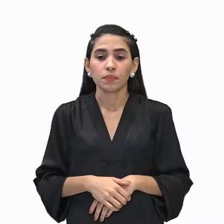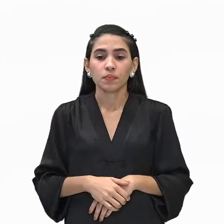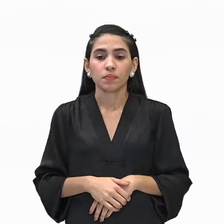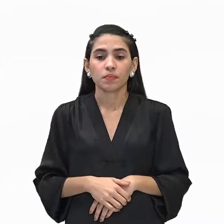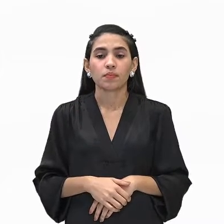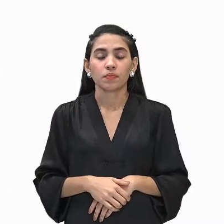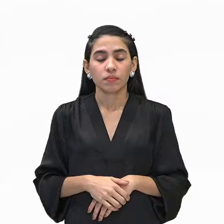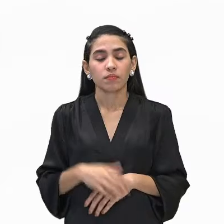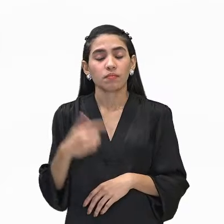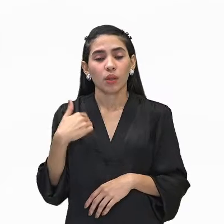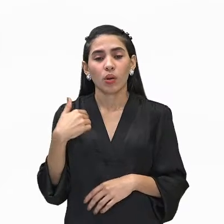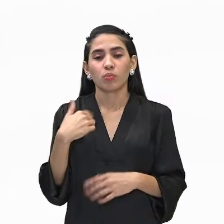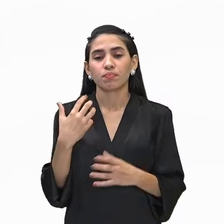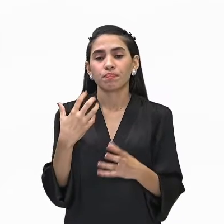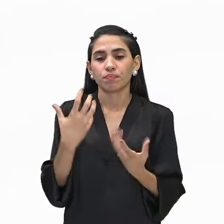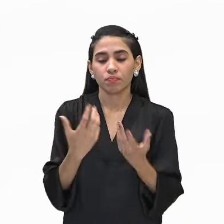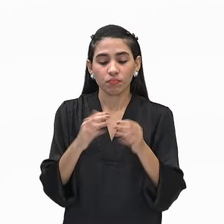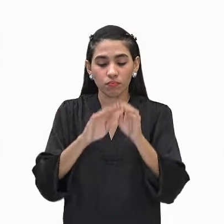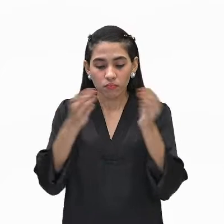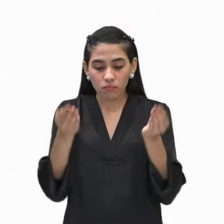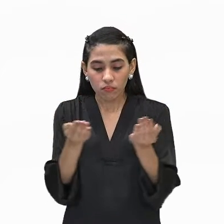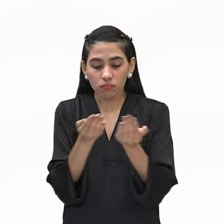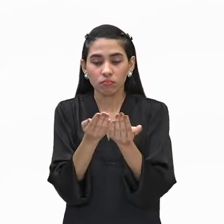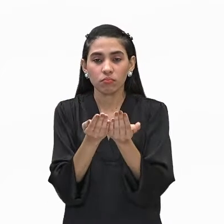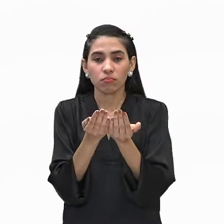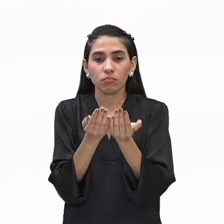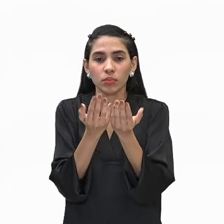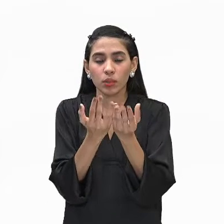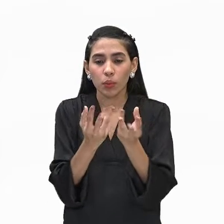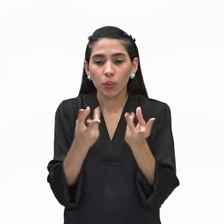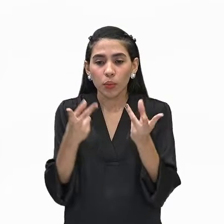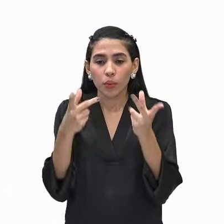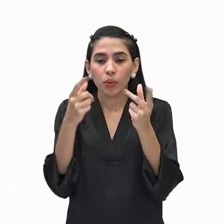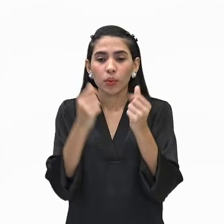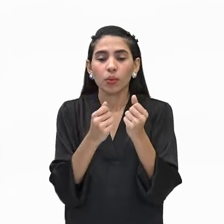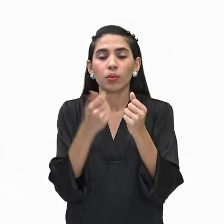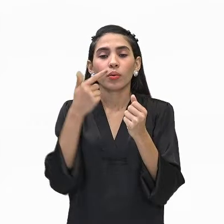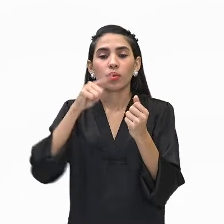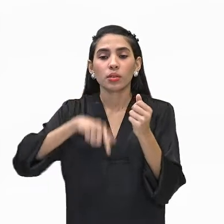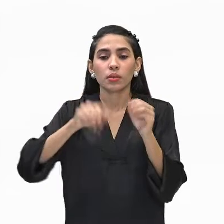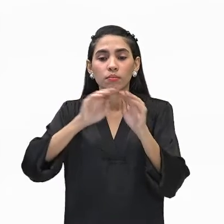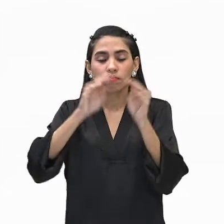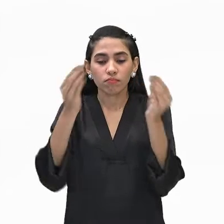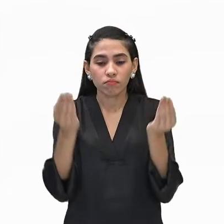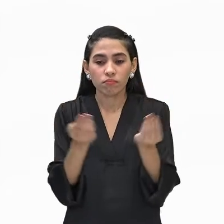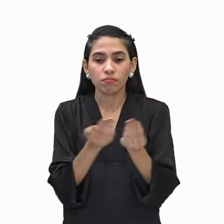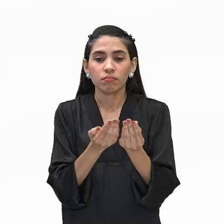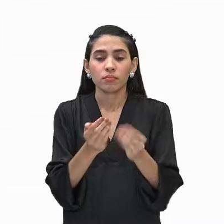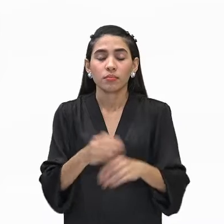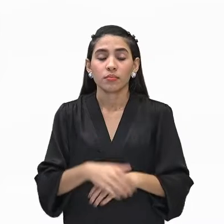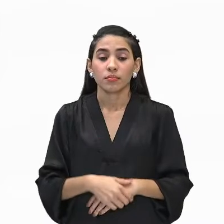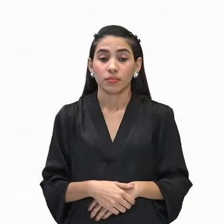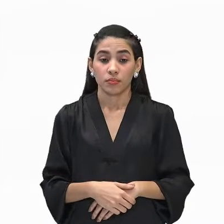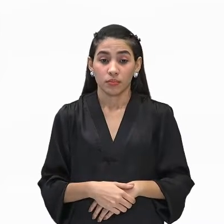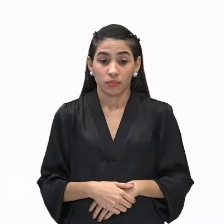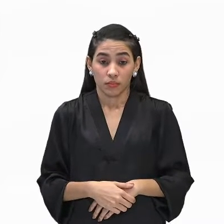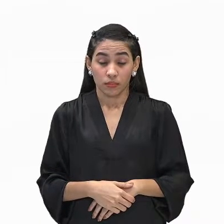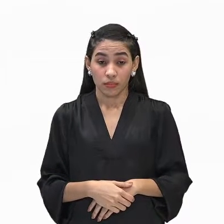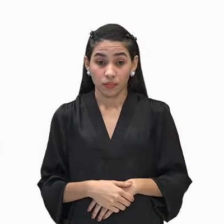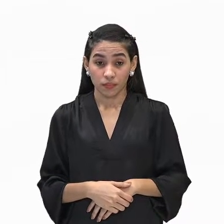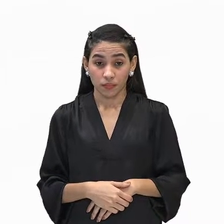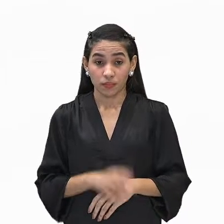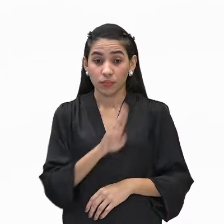seringa extraída das seringueiras e faziam esse processo de defumação para transformar nessas bolas para transportá-las, tá bom? Então o